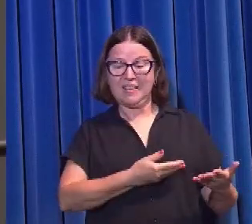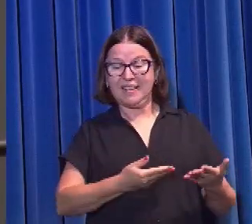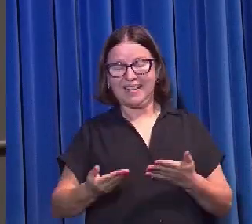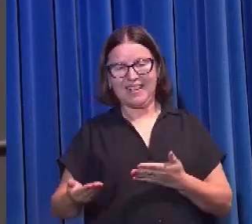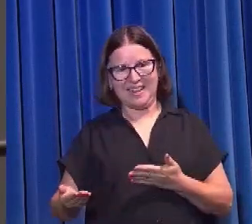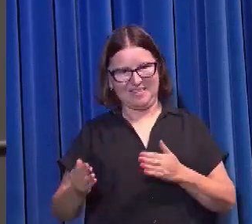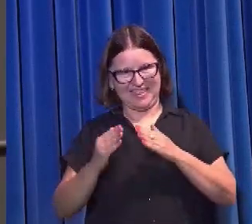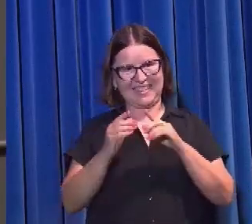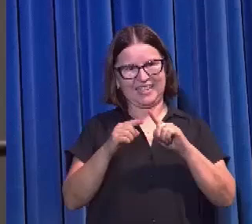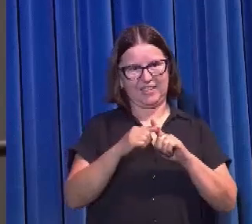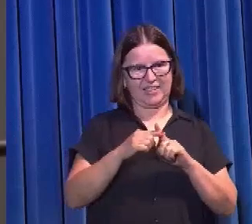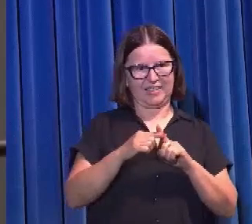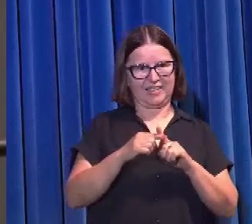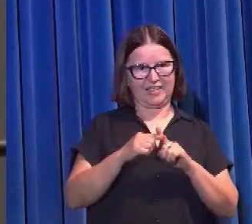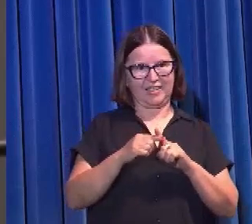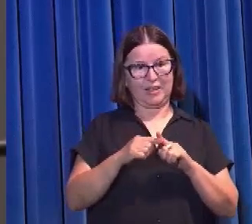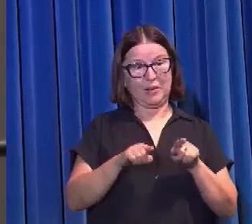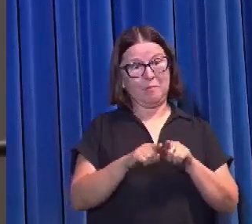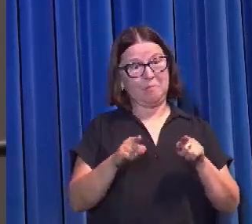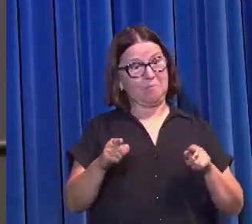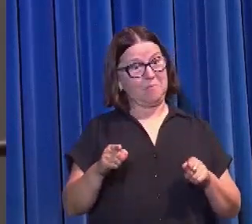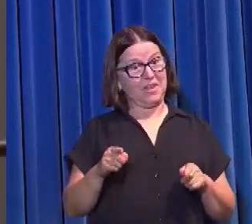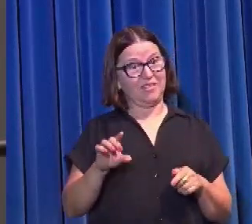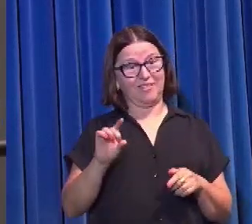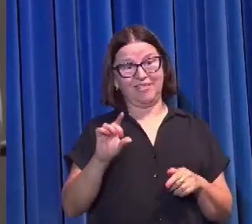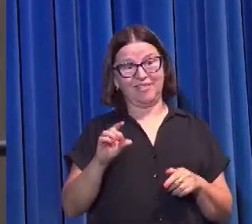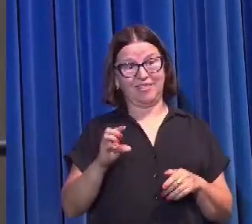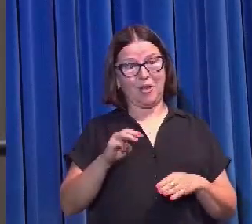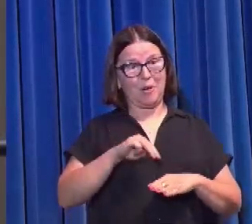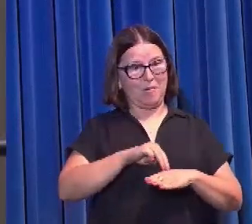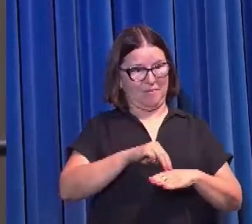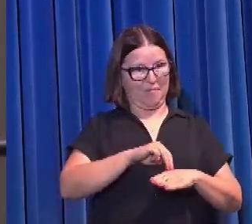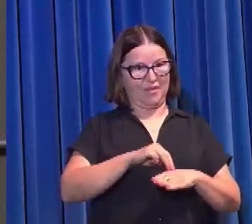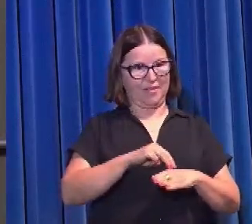Mas eu era apenas um membro da igreja,